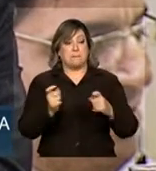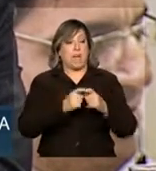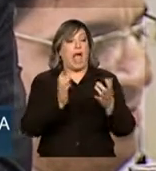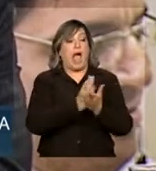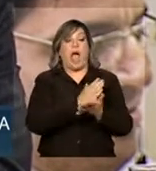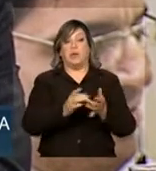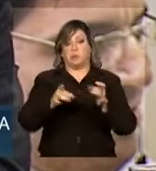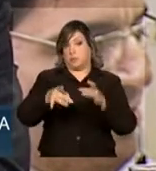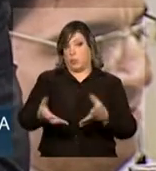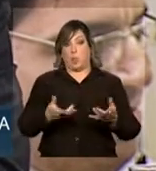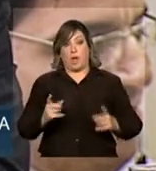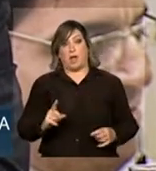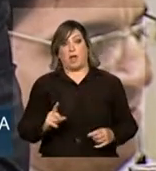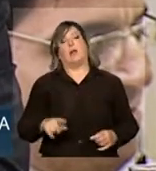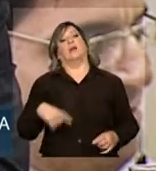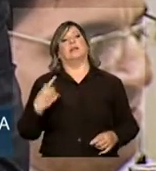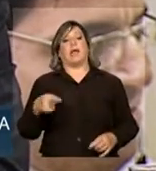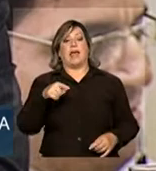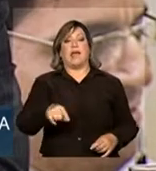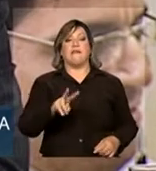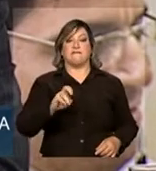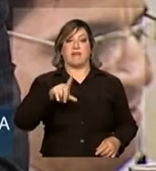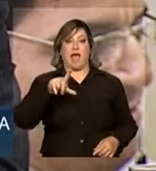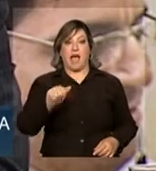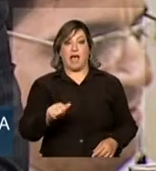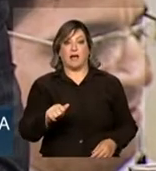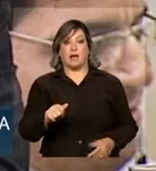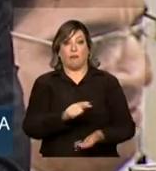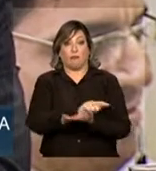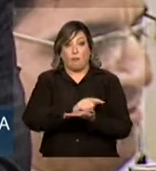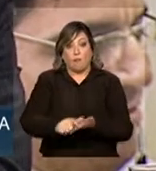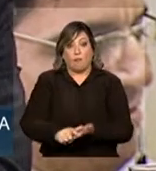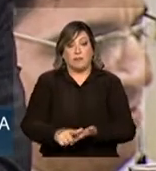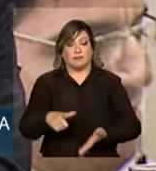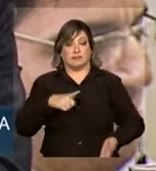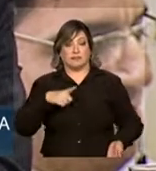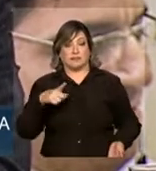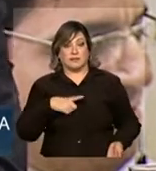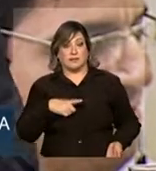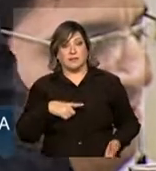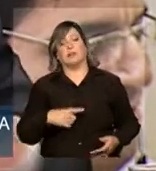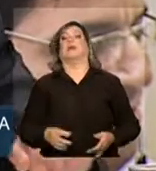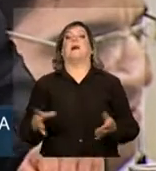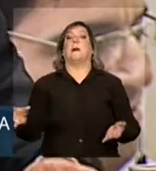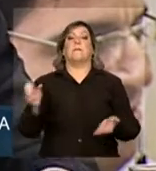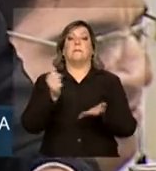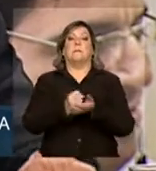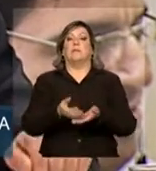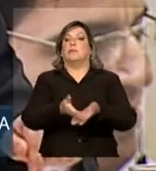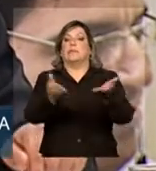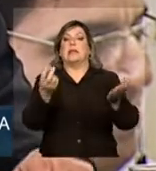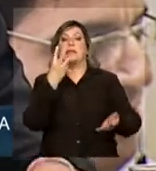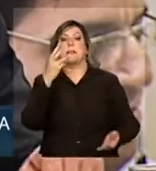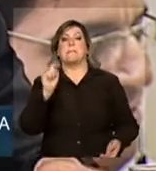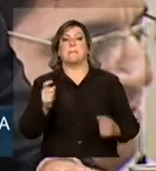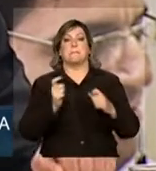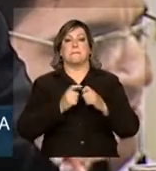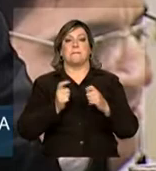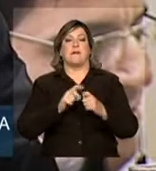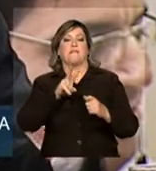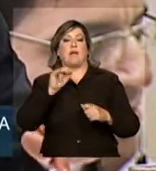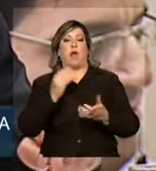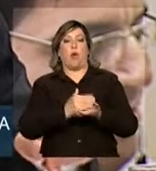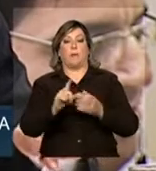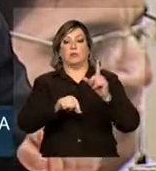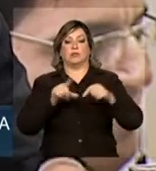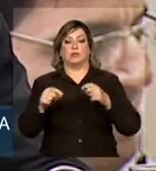colocar essa vaga não ocupada no dia de ontem à disposição desses 3.000 médicos que vão começar a escolher os